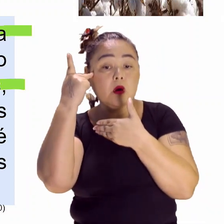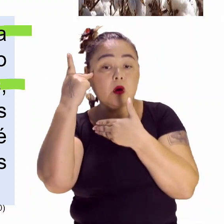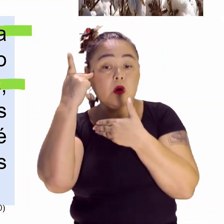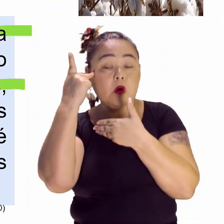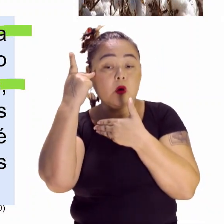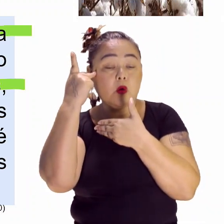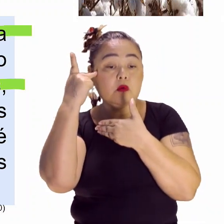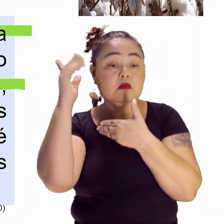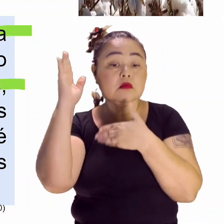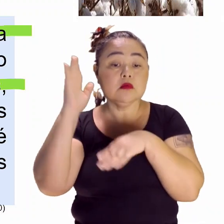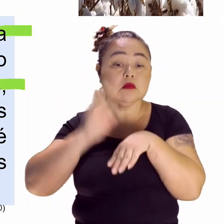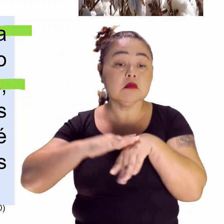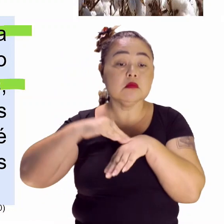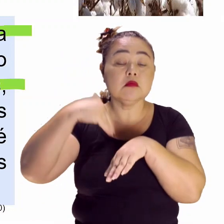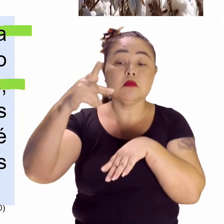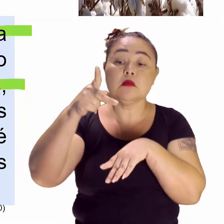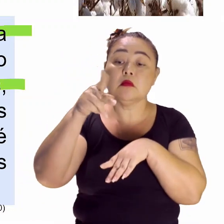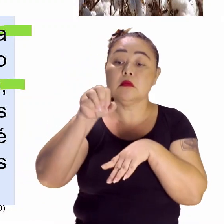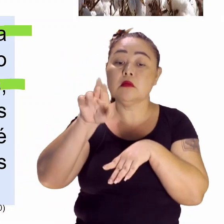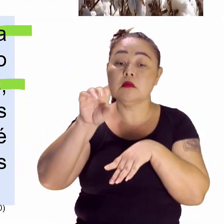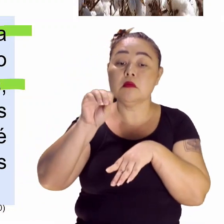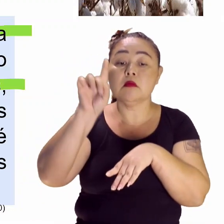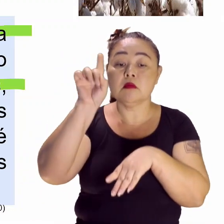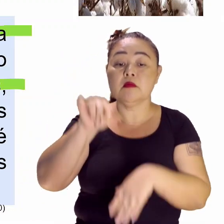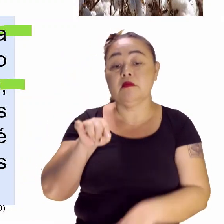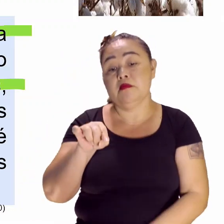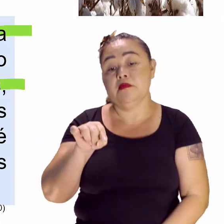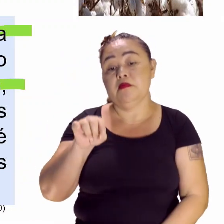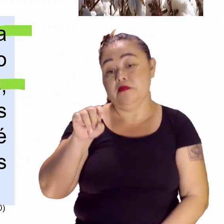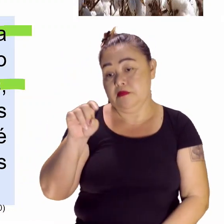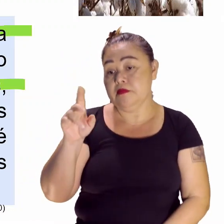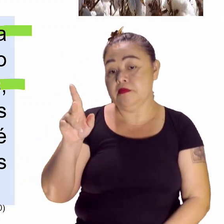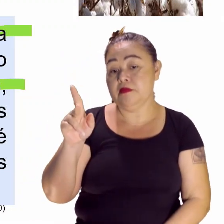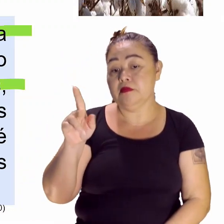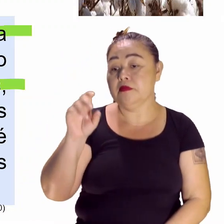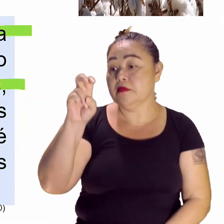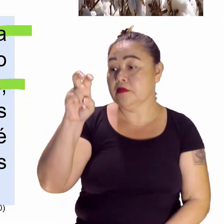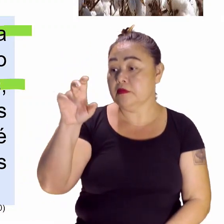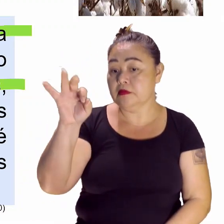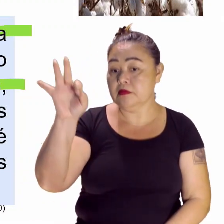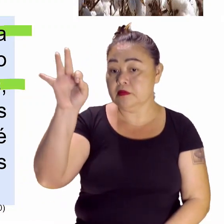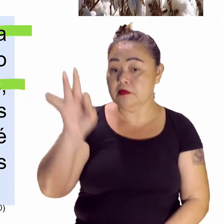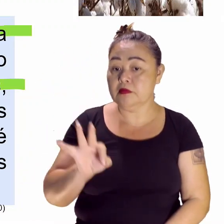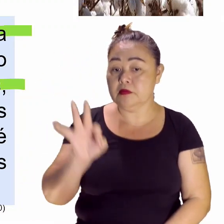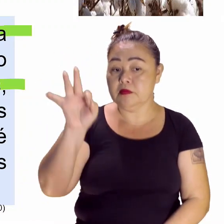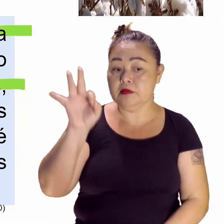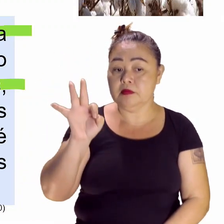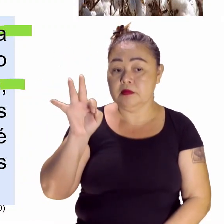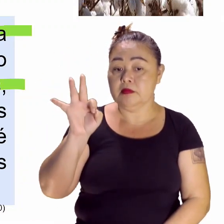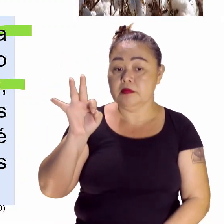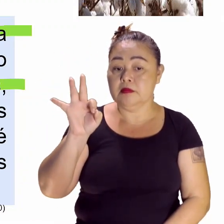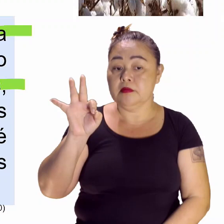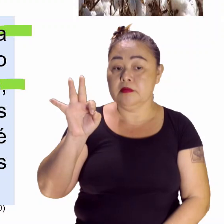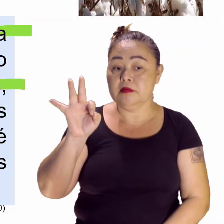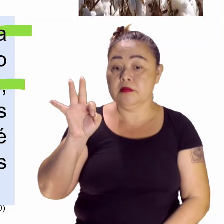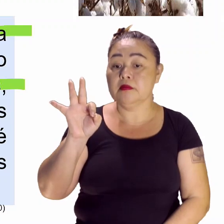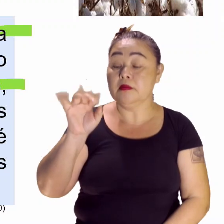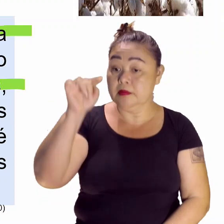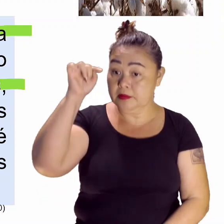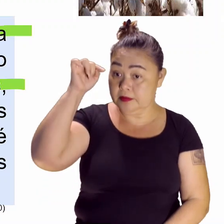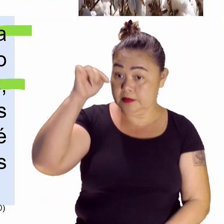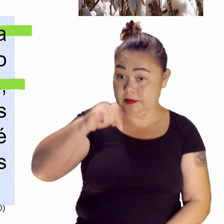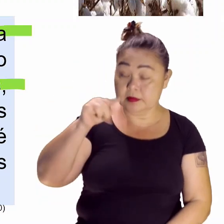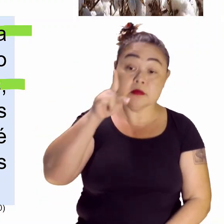e um dos principais portos do país né Santos e 50% dessa produção sai